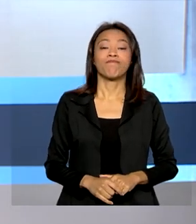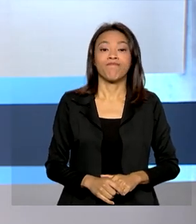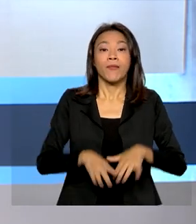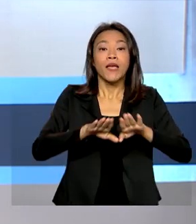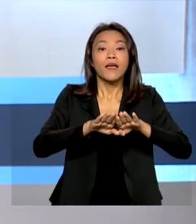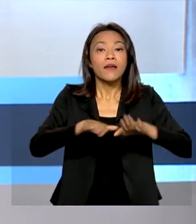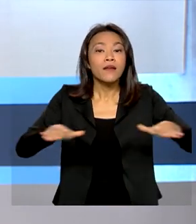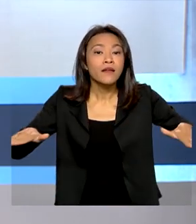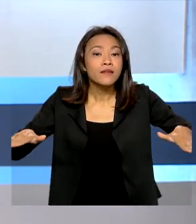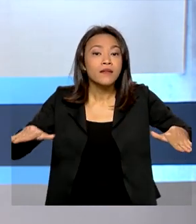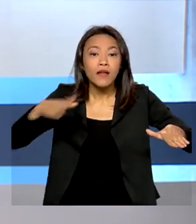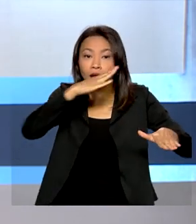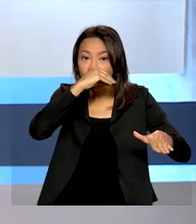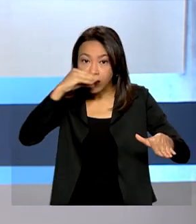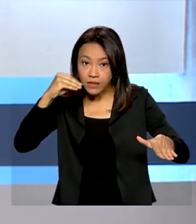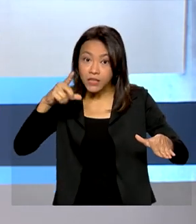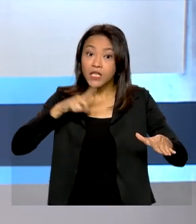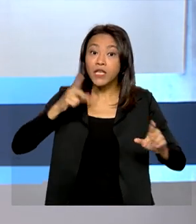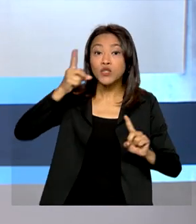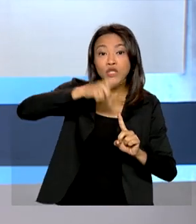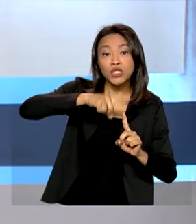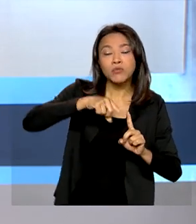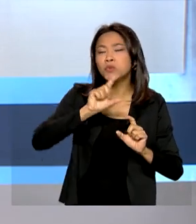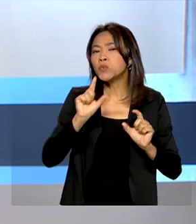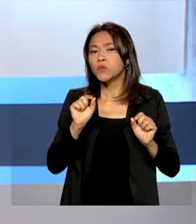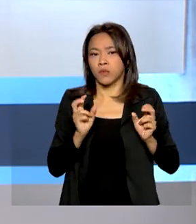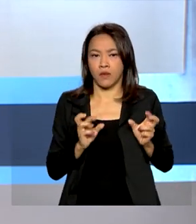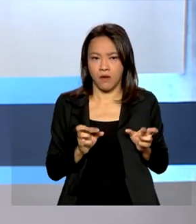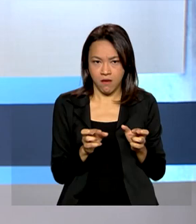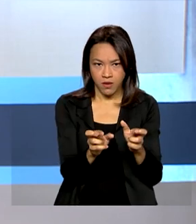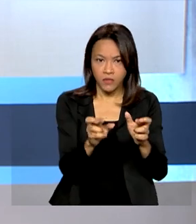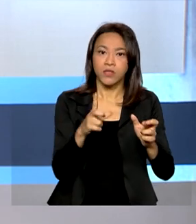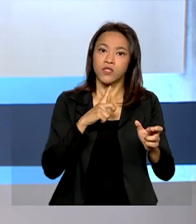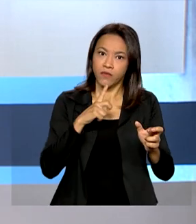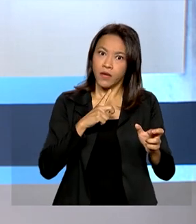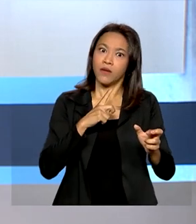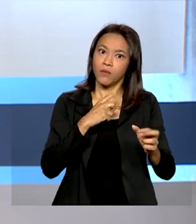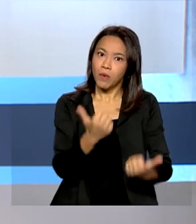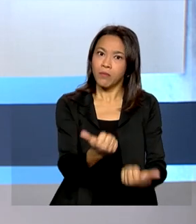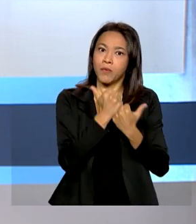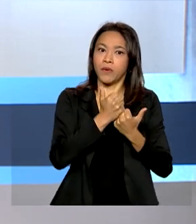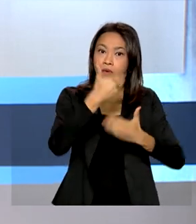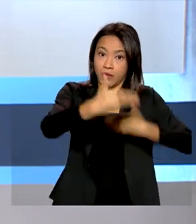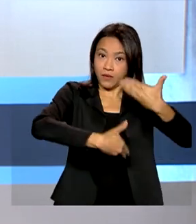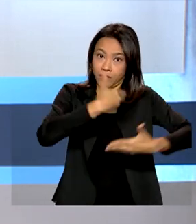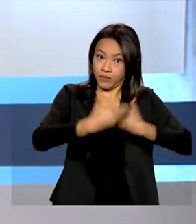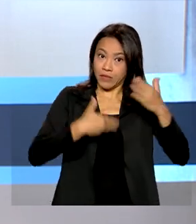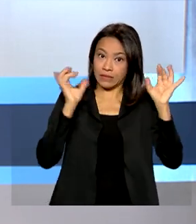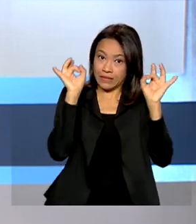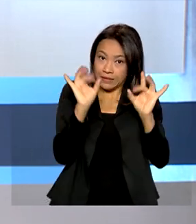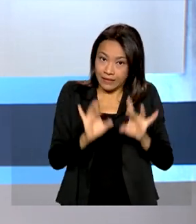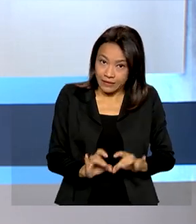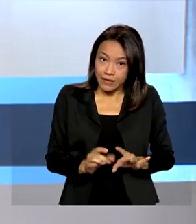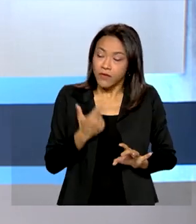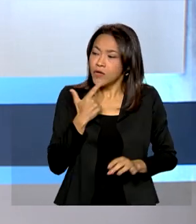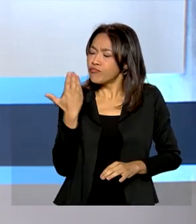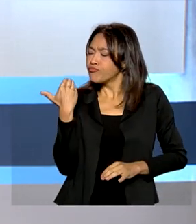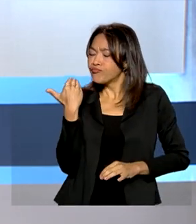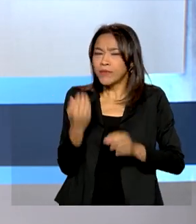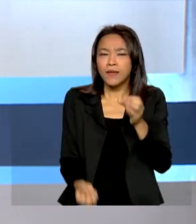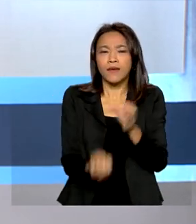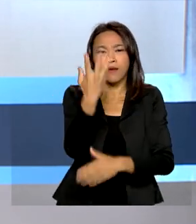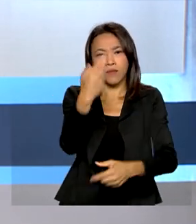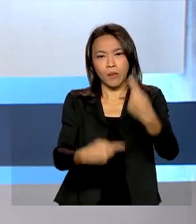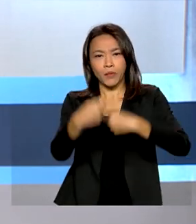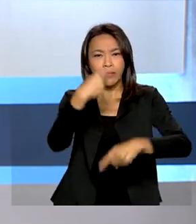Crianças e adolescentes com algum tipo de câncer ganharam um reforço no atendimento especializado. A recém-criada Política Nacional